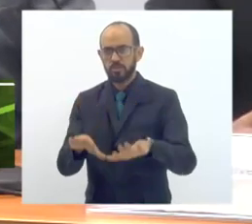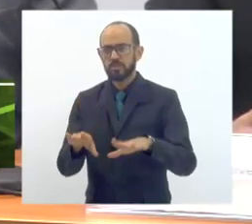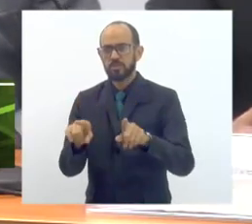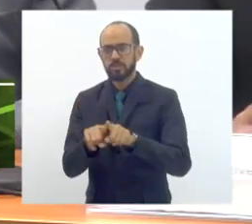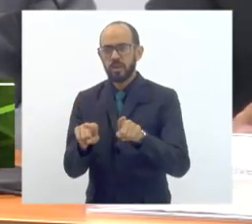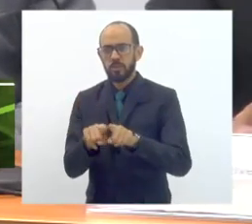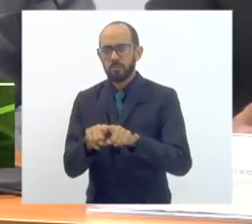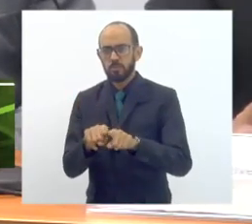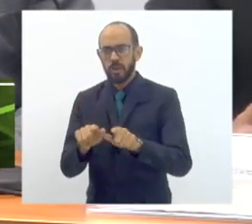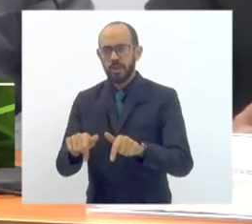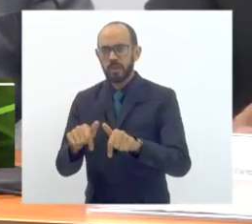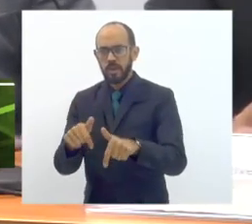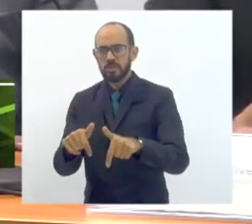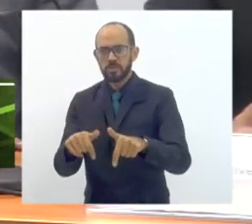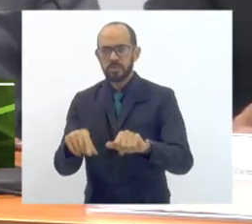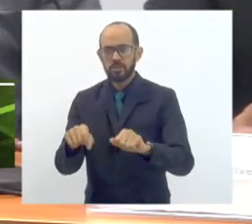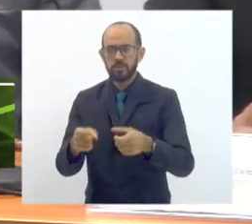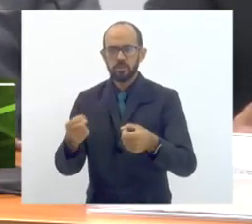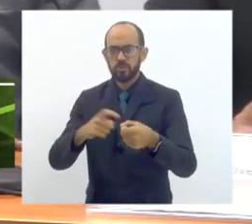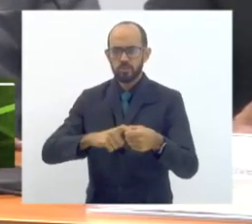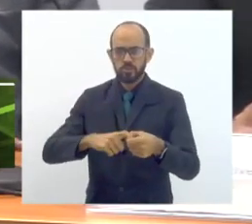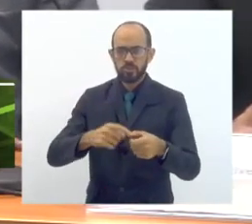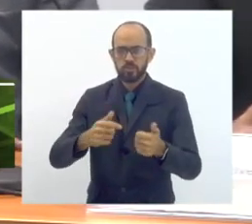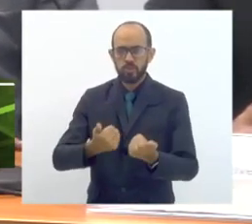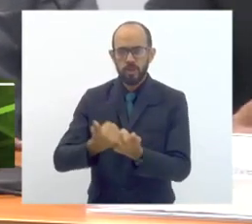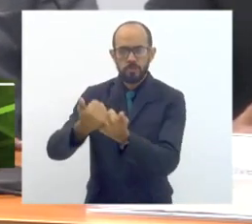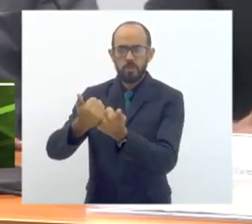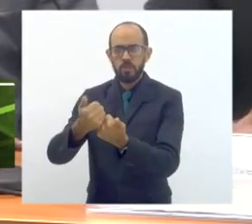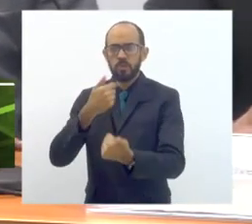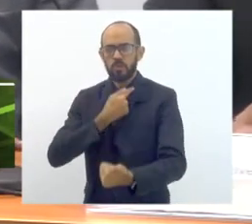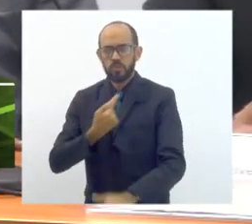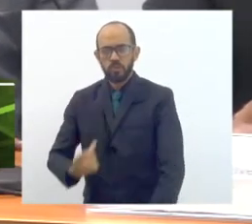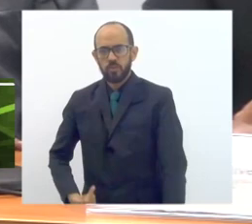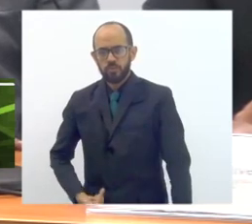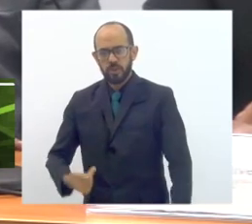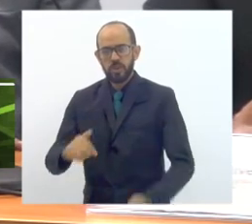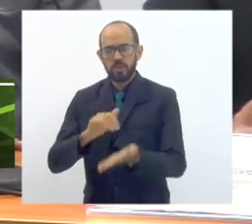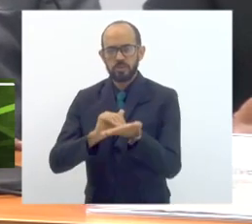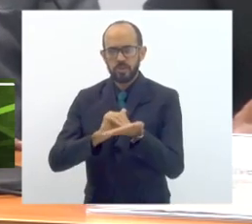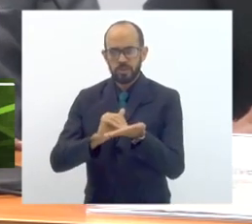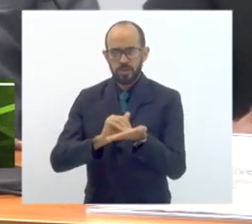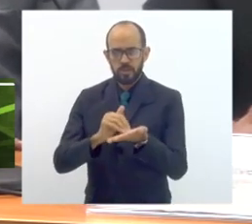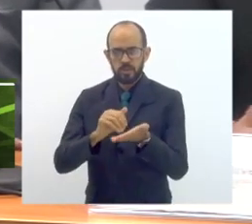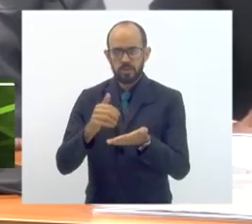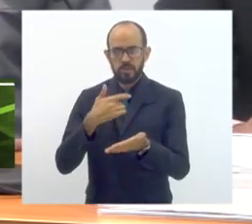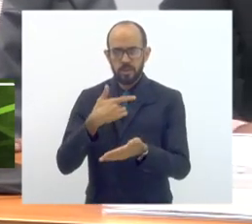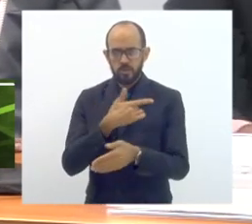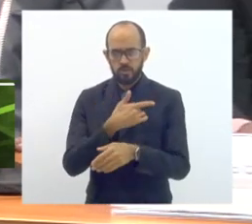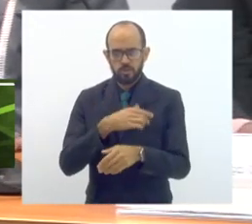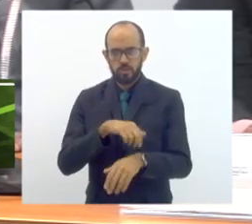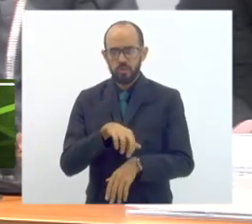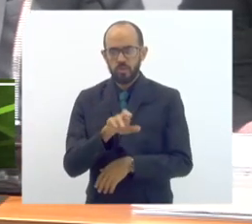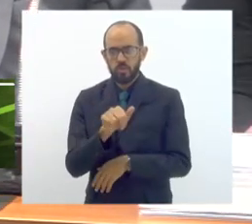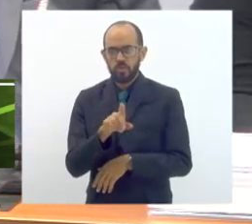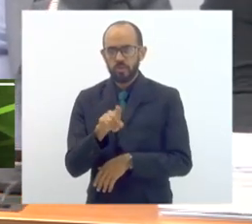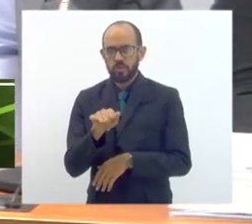consórcios, que é absolutamente fundamental, mas todo o apoio que vem dado à Secretaria de Saúde. ao Rodrigo, do